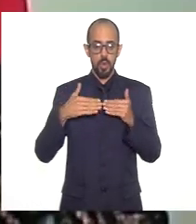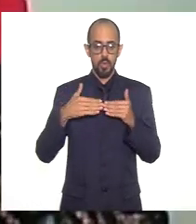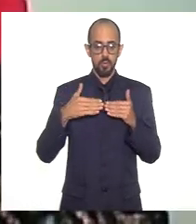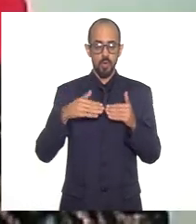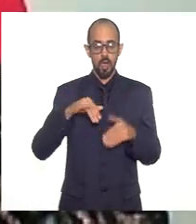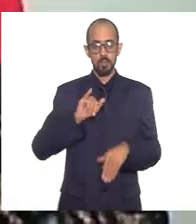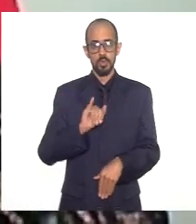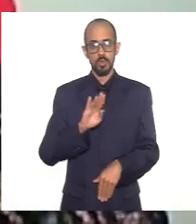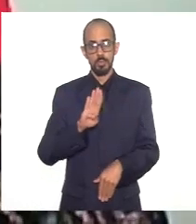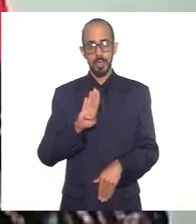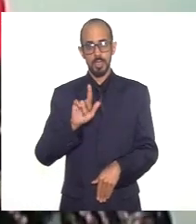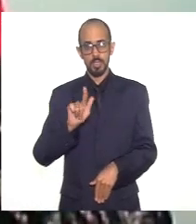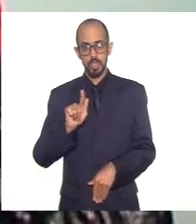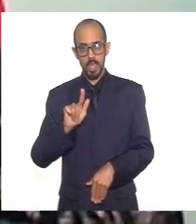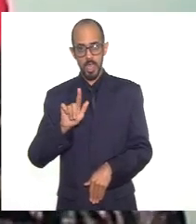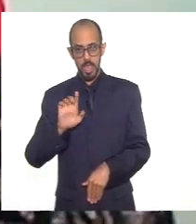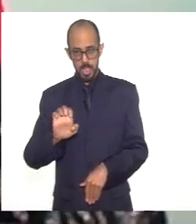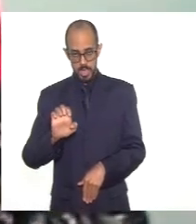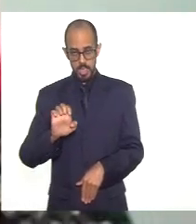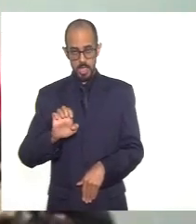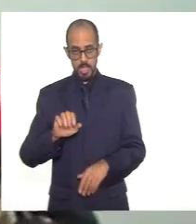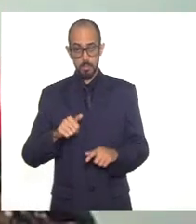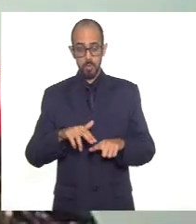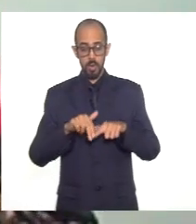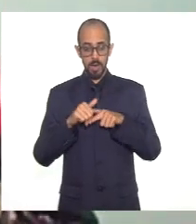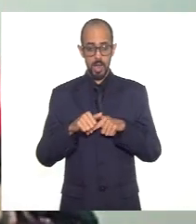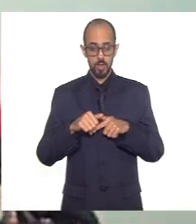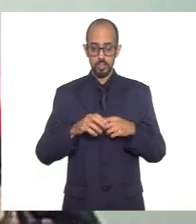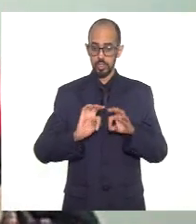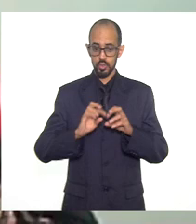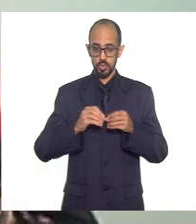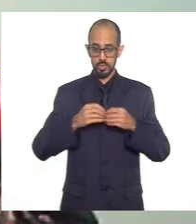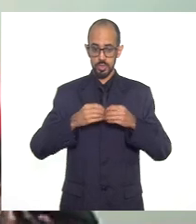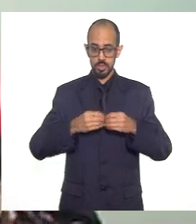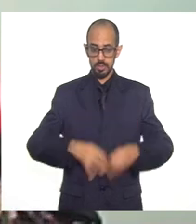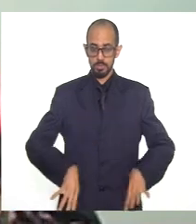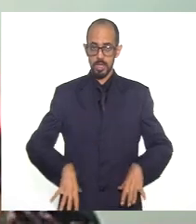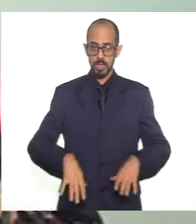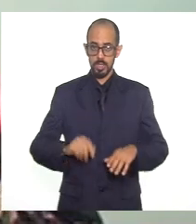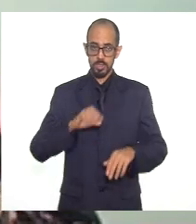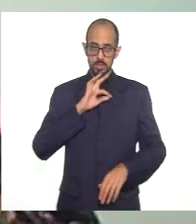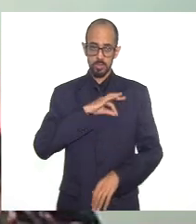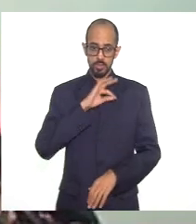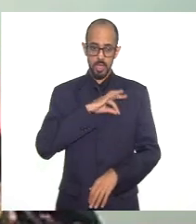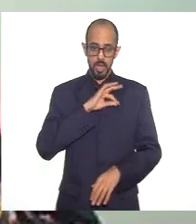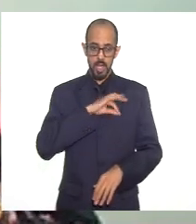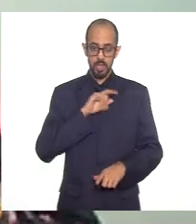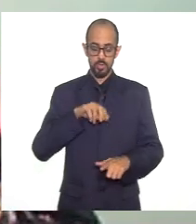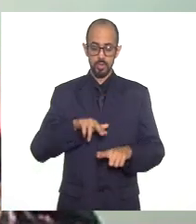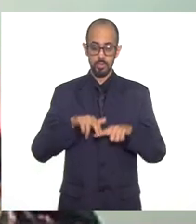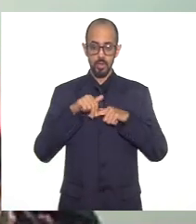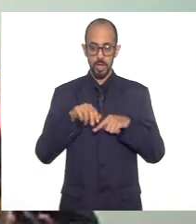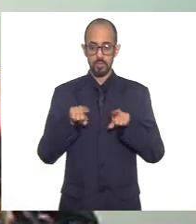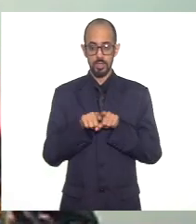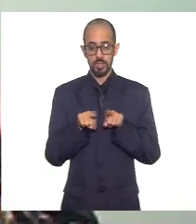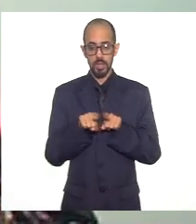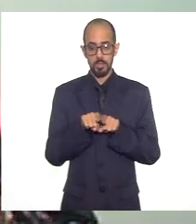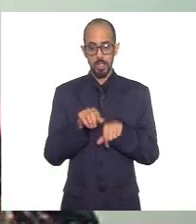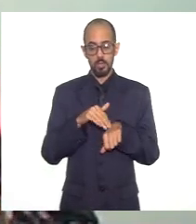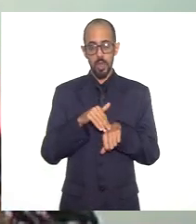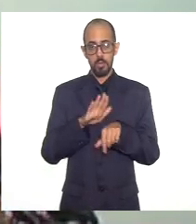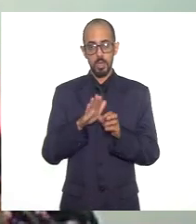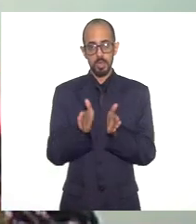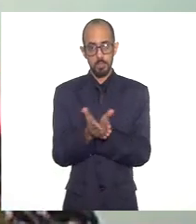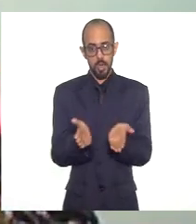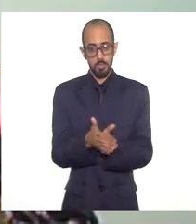do IBGE. Diante dessas perdas, né, de renda e diante do aumento do nível da pobreza, acho que